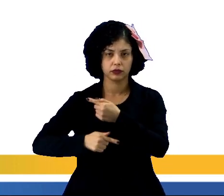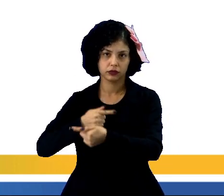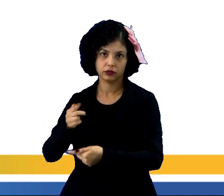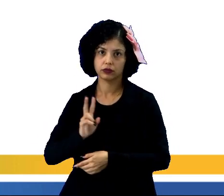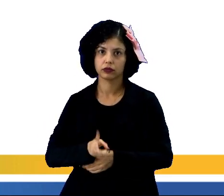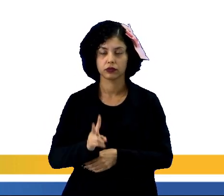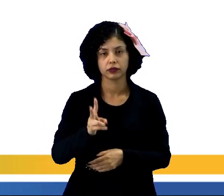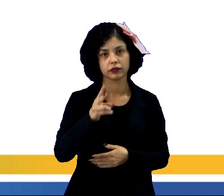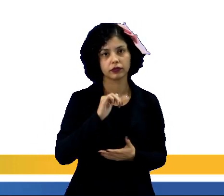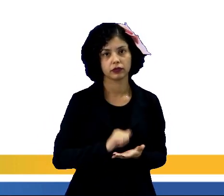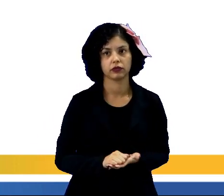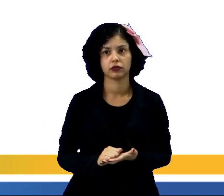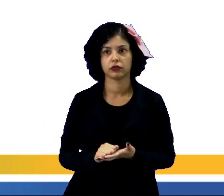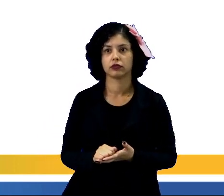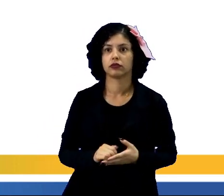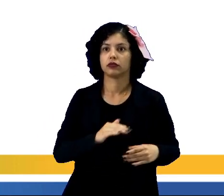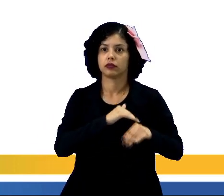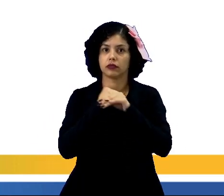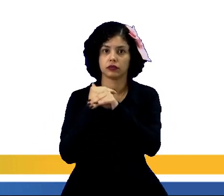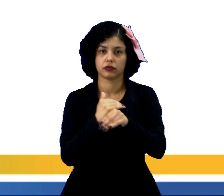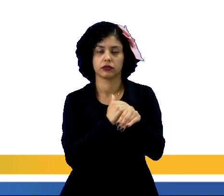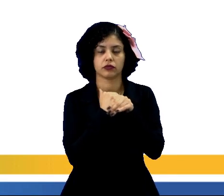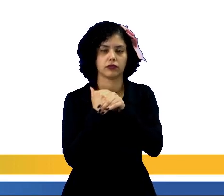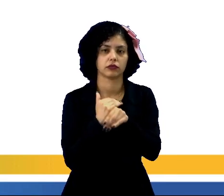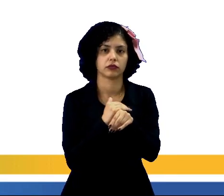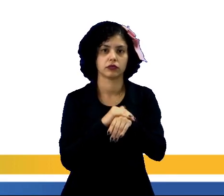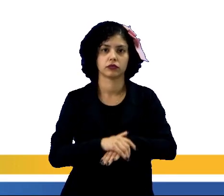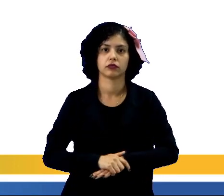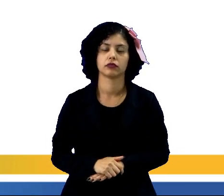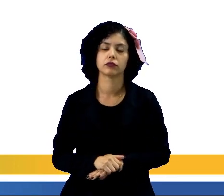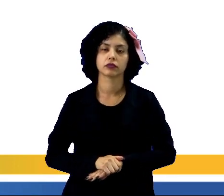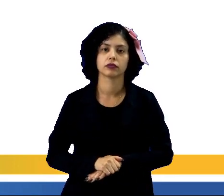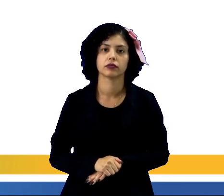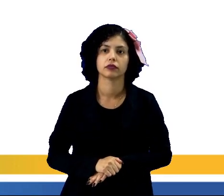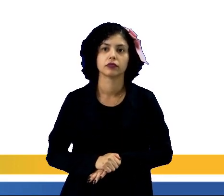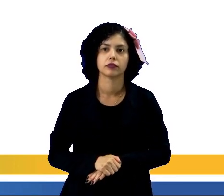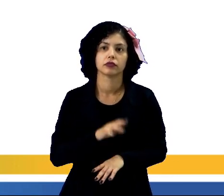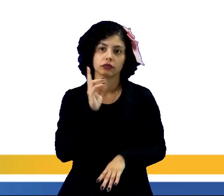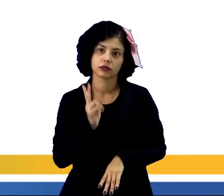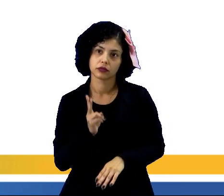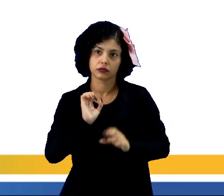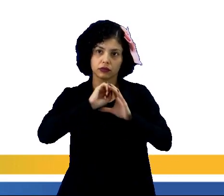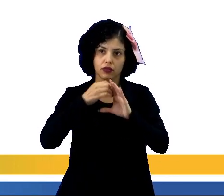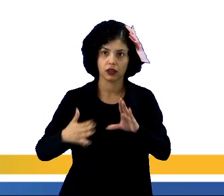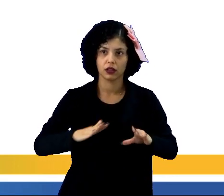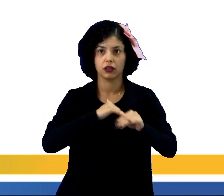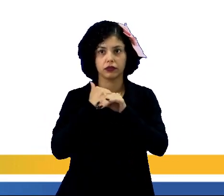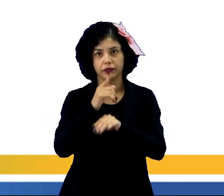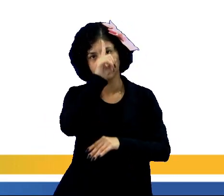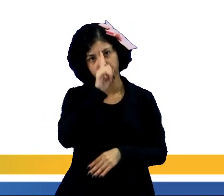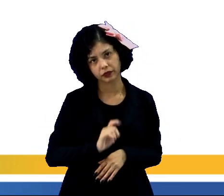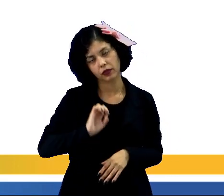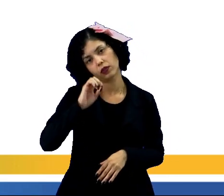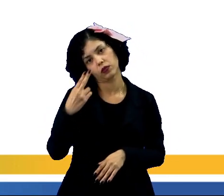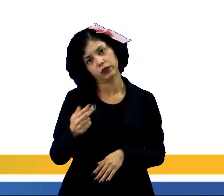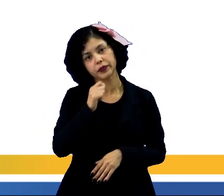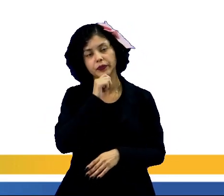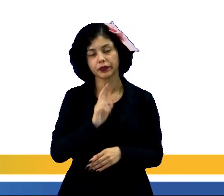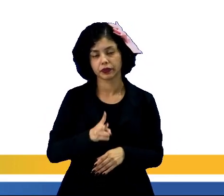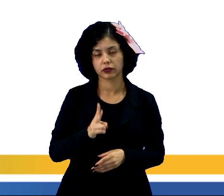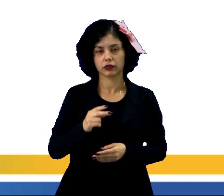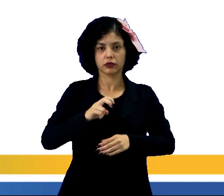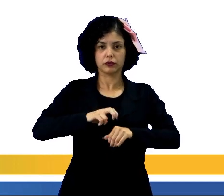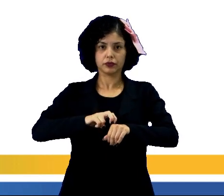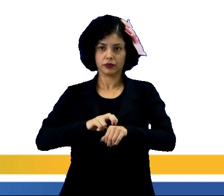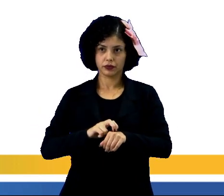gerações davam origem a plantas sempre com as mesmas características. Sempre iam nascer todas amarelas, ou sempre iam nascer